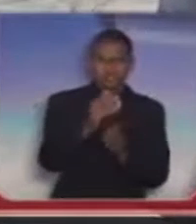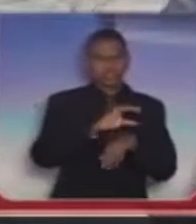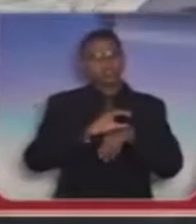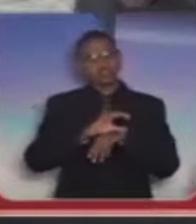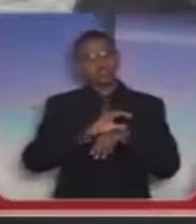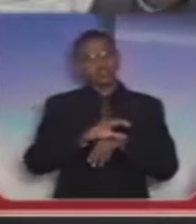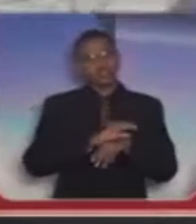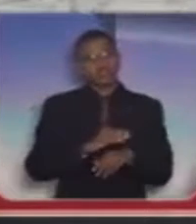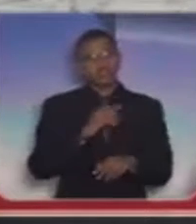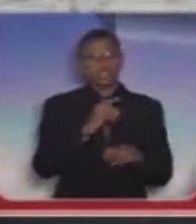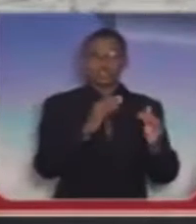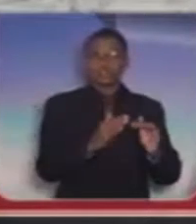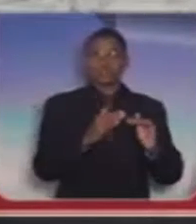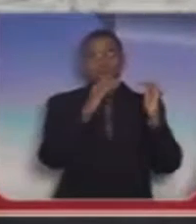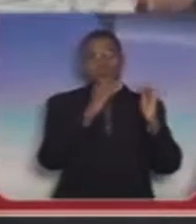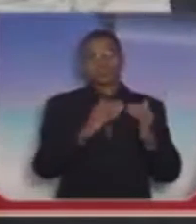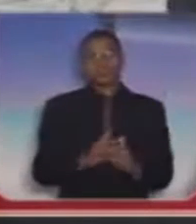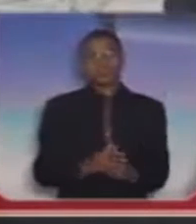que é o soberano